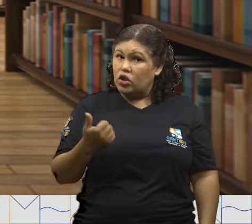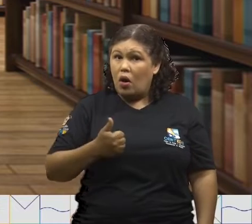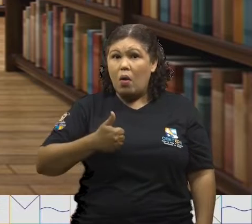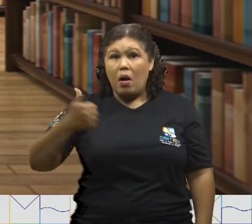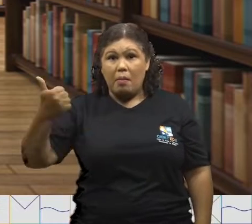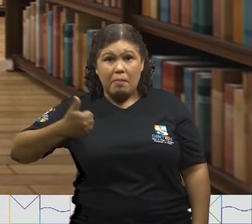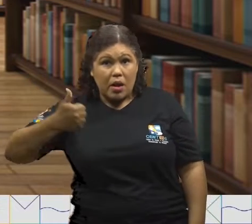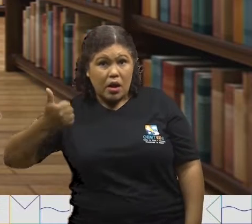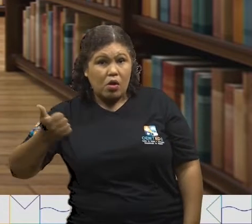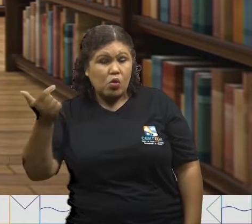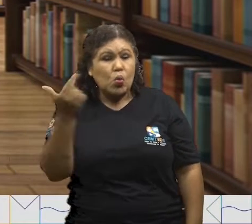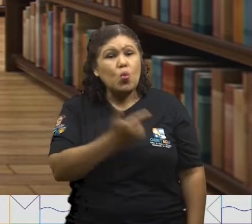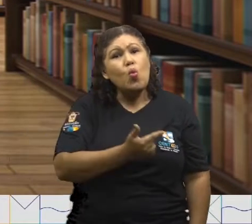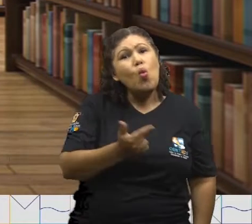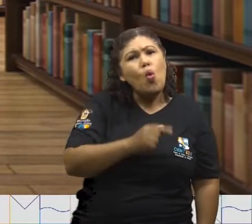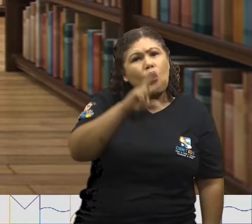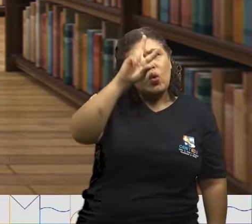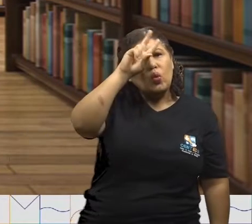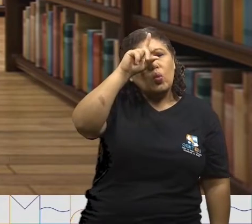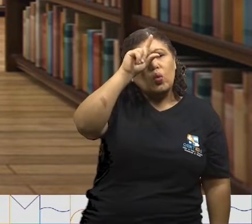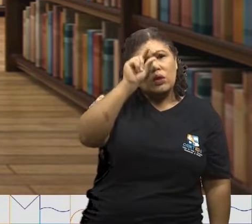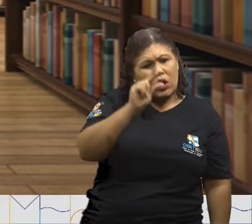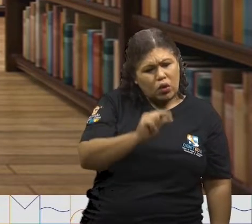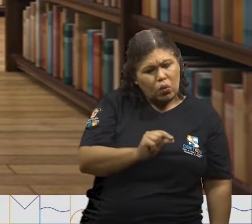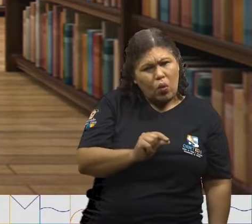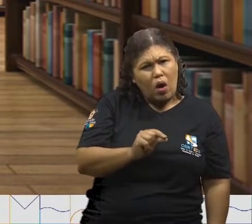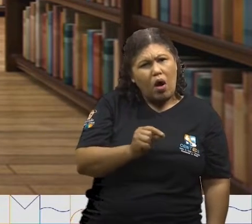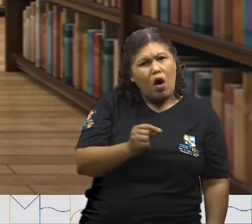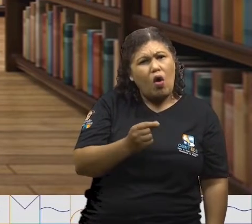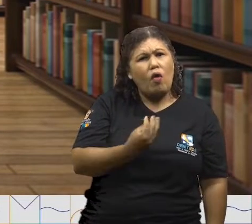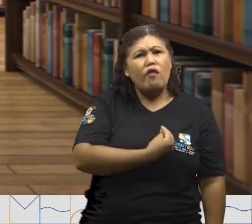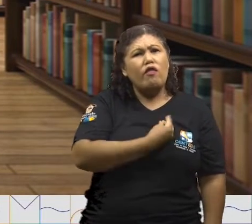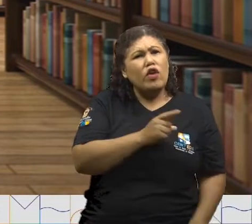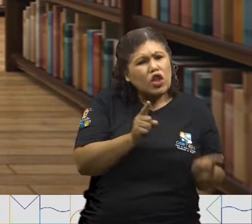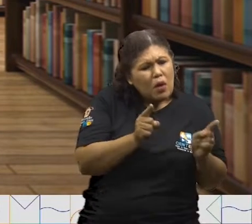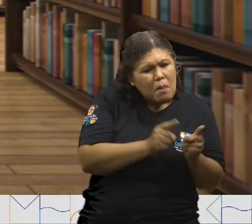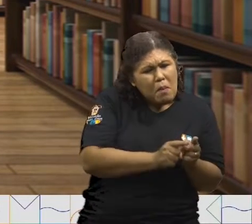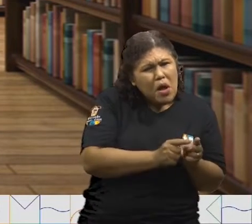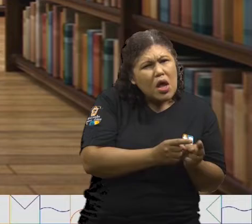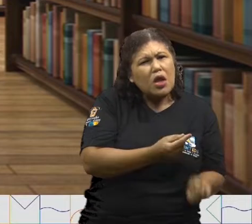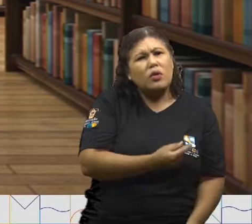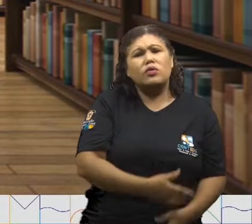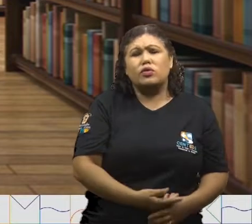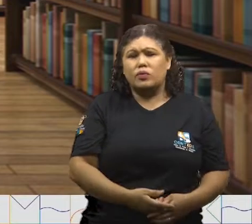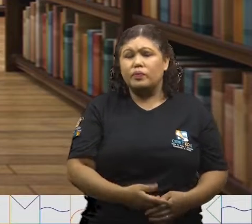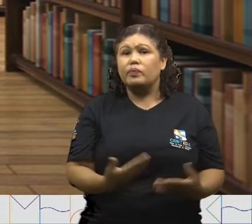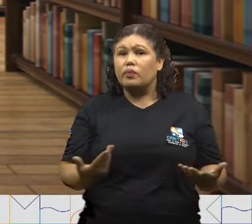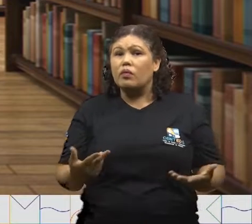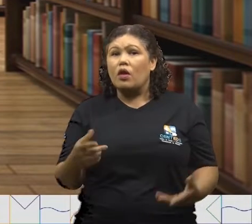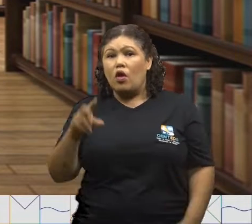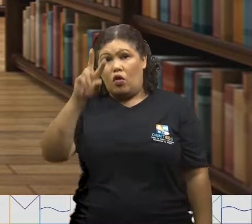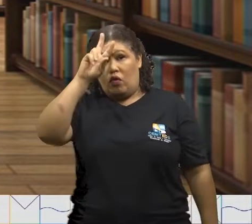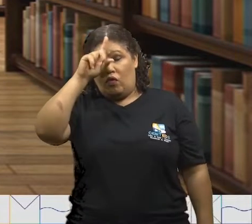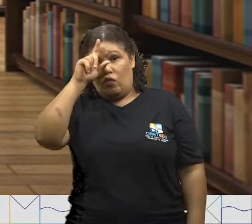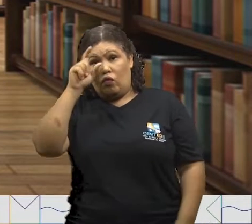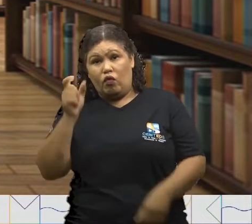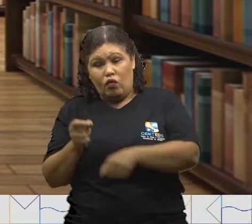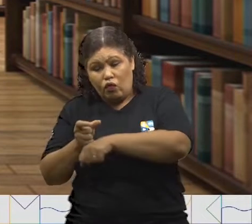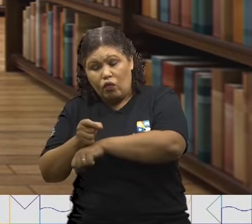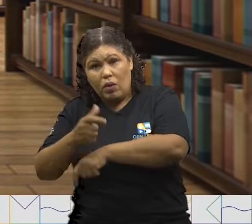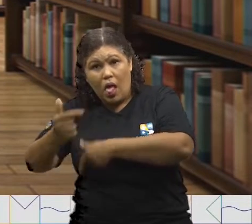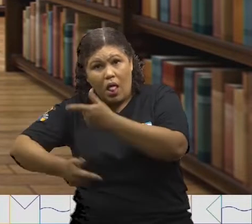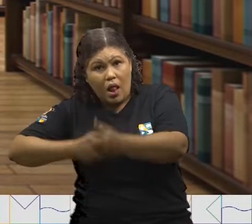os outros insetos de tamanho similar. As formigas trabalhadoras podem viver de